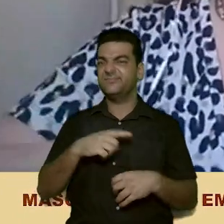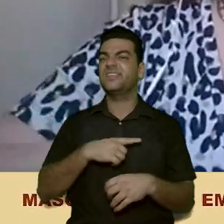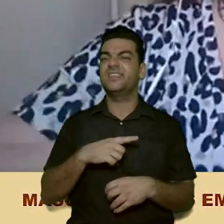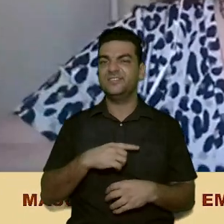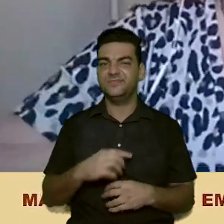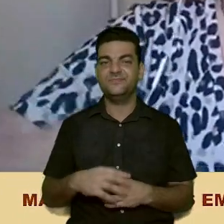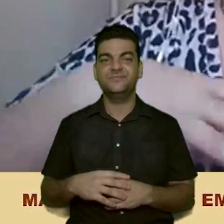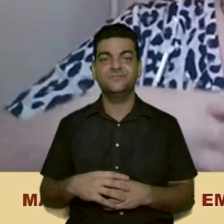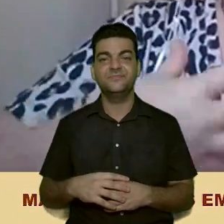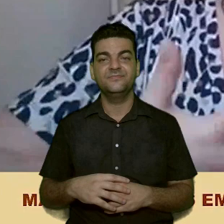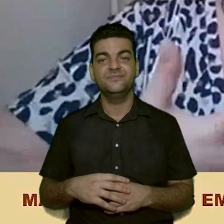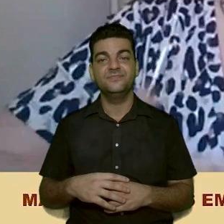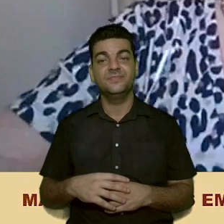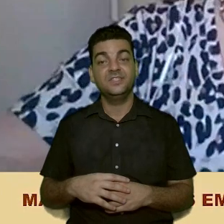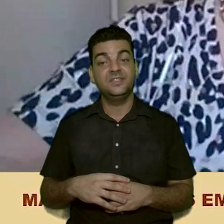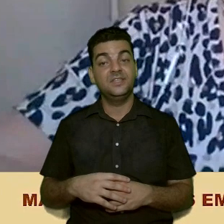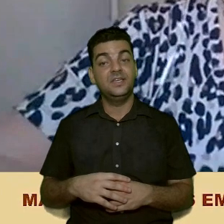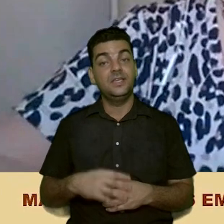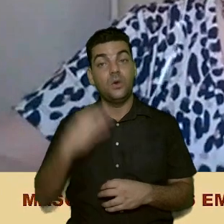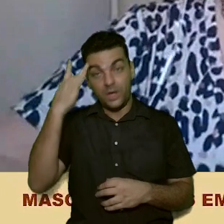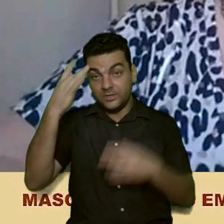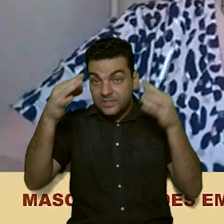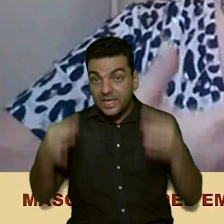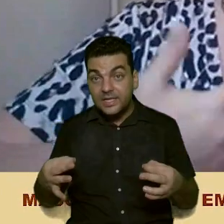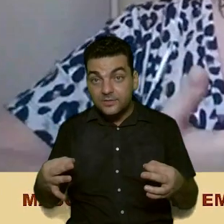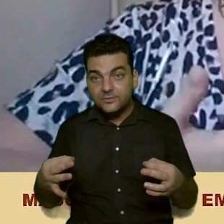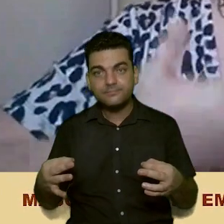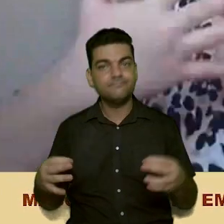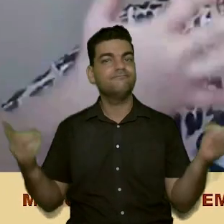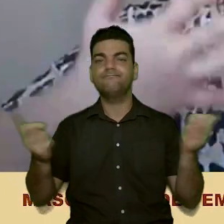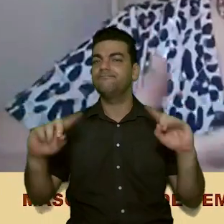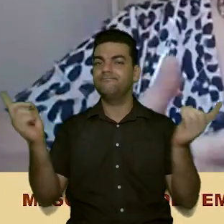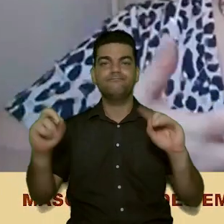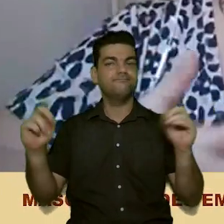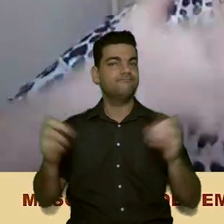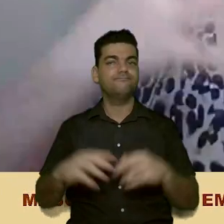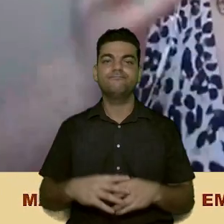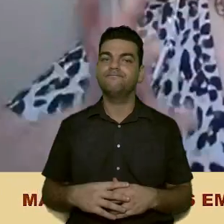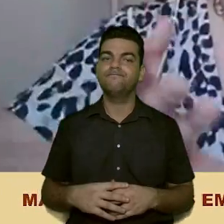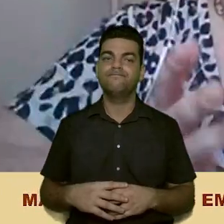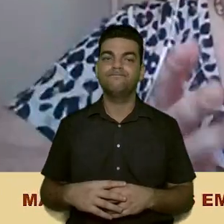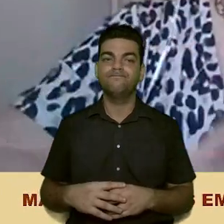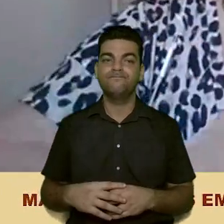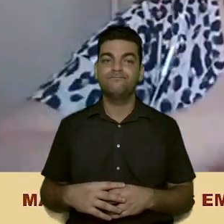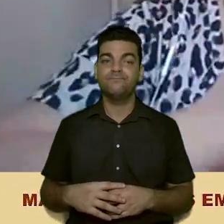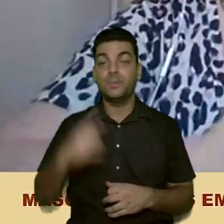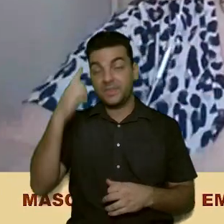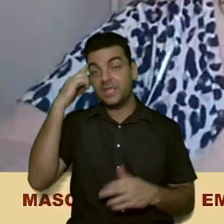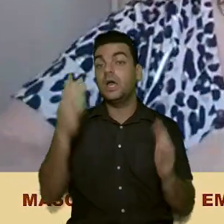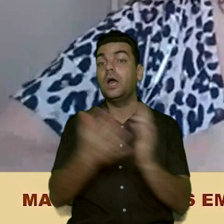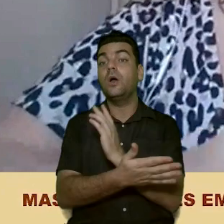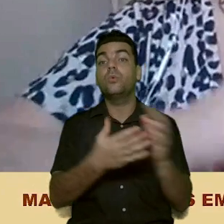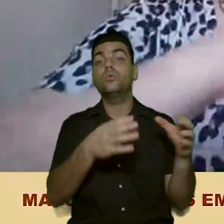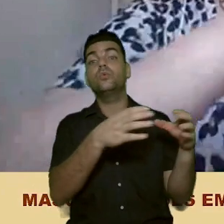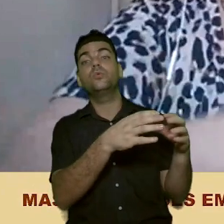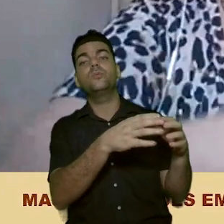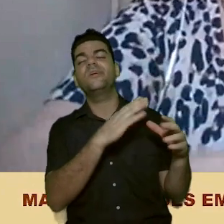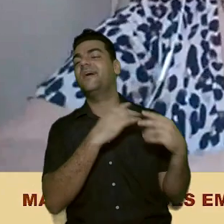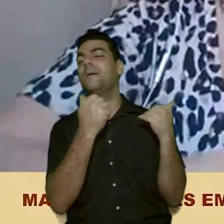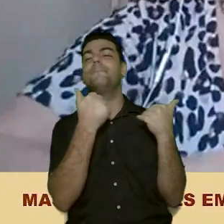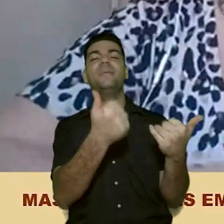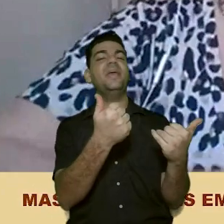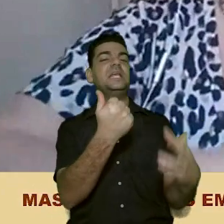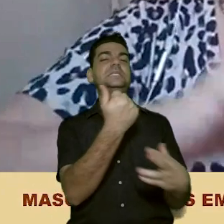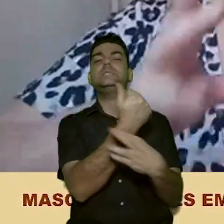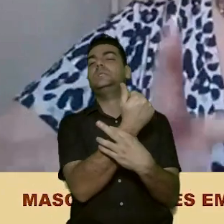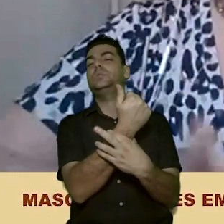grupos sentem. E isso não é justo. Não é justo que a gente tenha uma parcela social confortável, segura de que vai